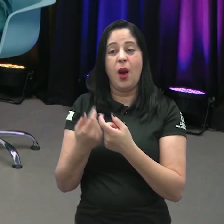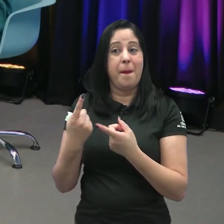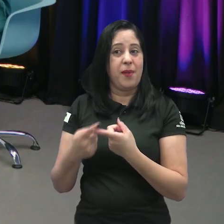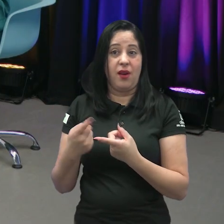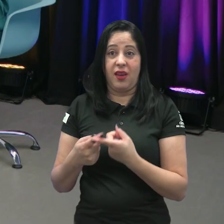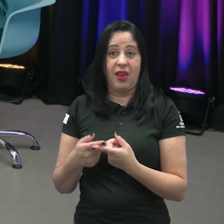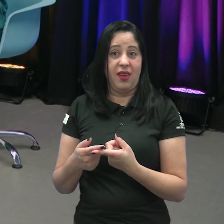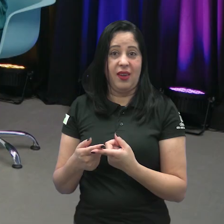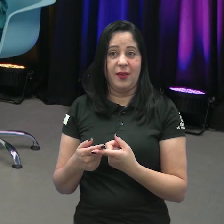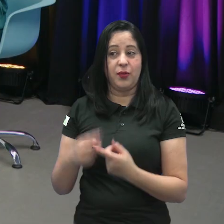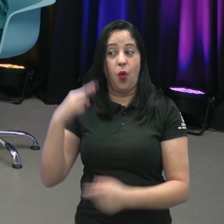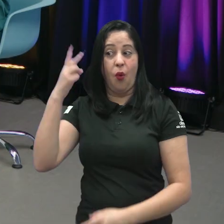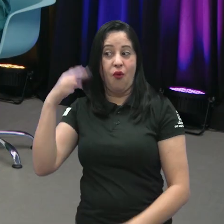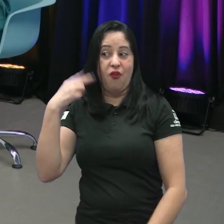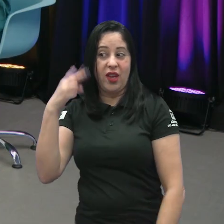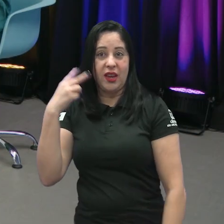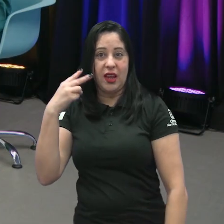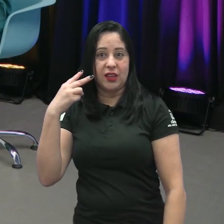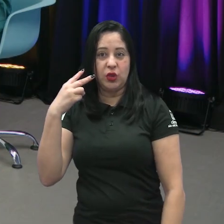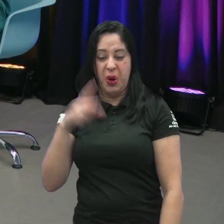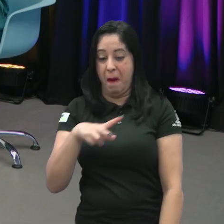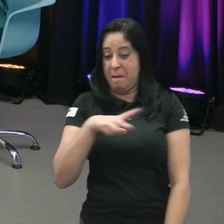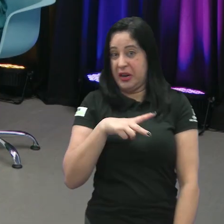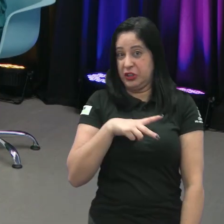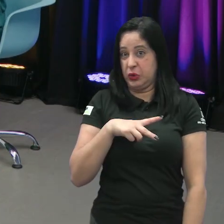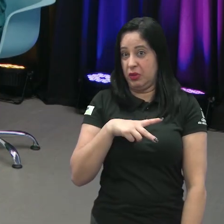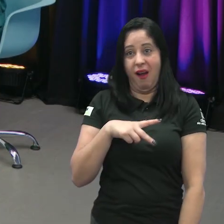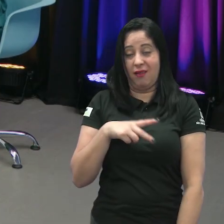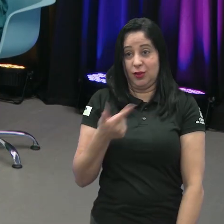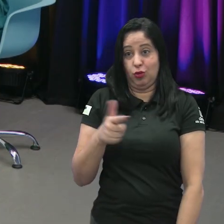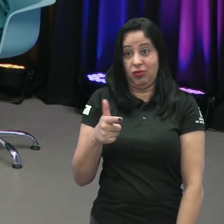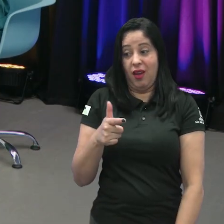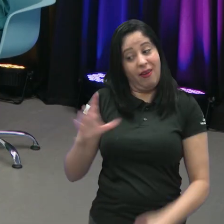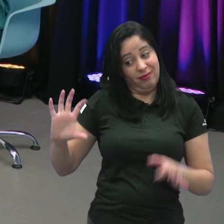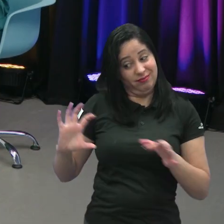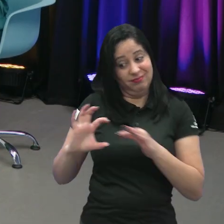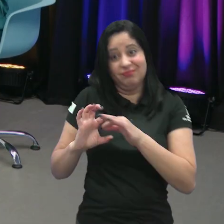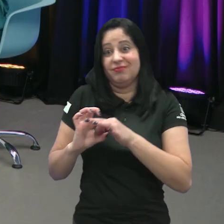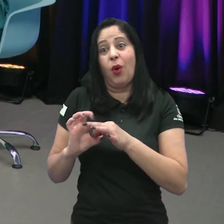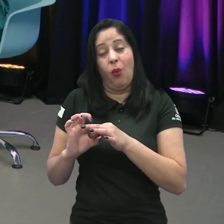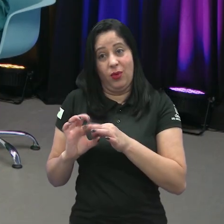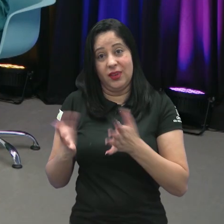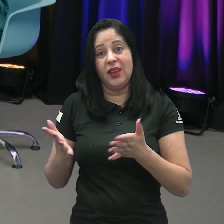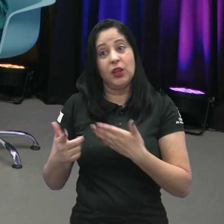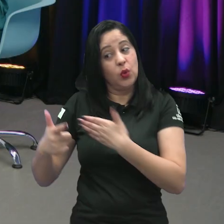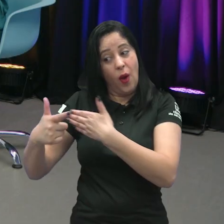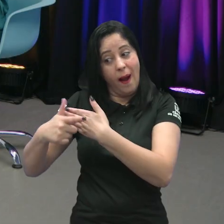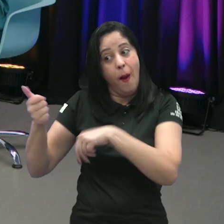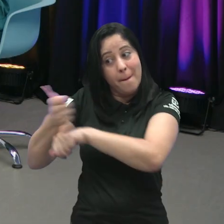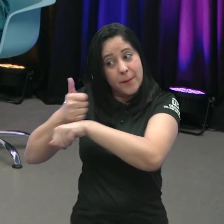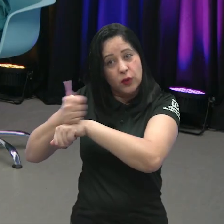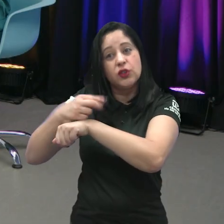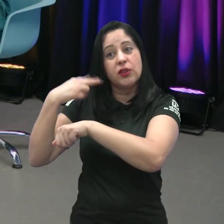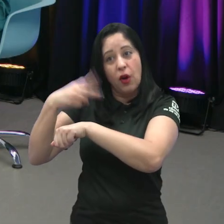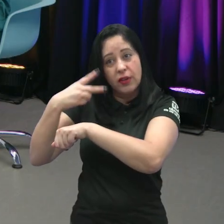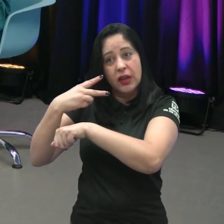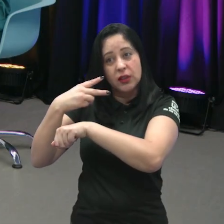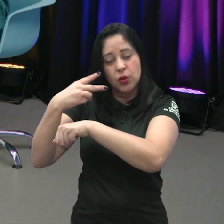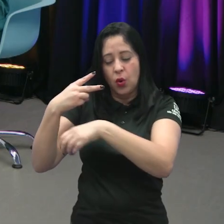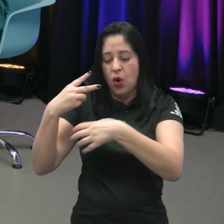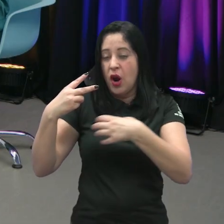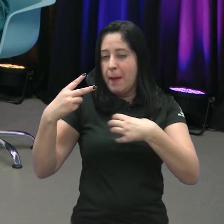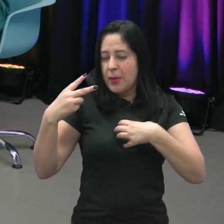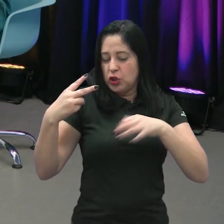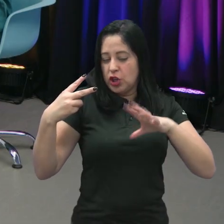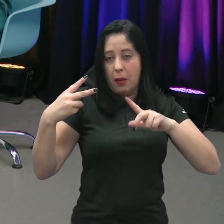como a gente separar, né, a figura do vereador do Lino Bispo, Não né? Porque onde como. você for, as pessoas vão contactar com você, vão